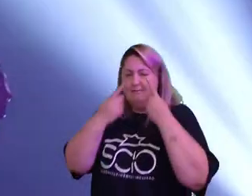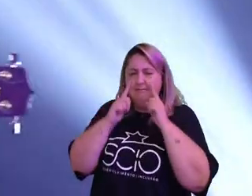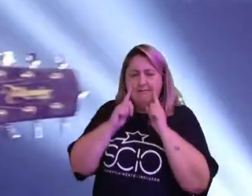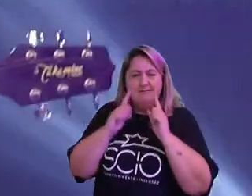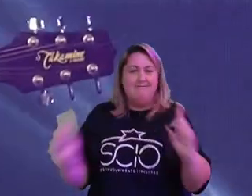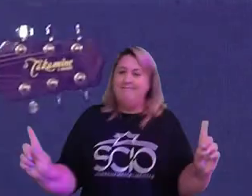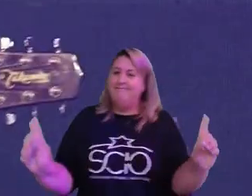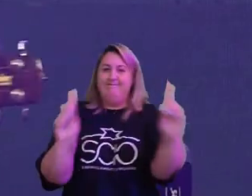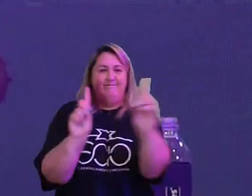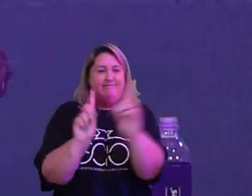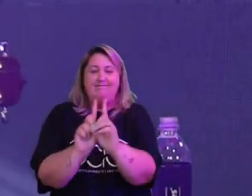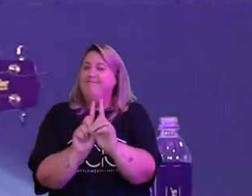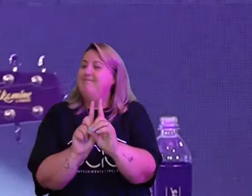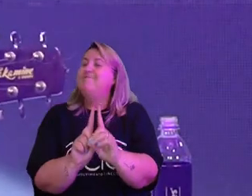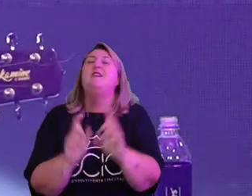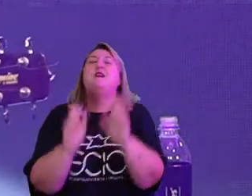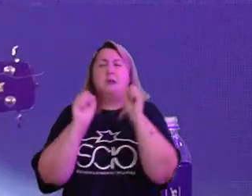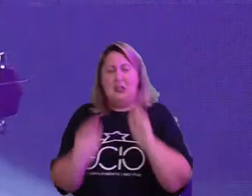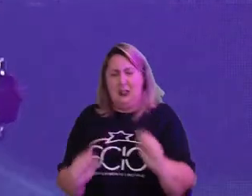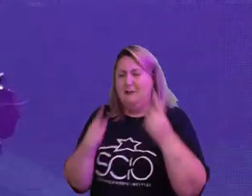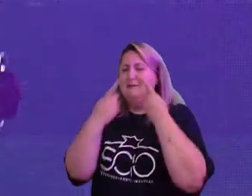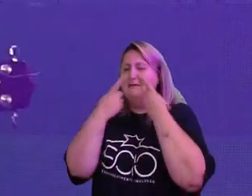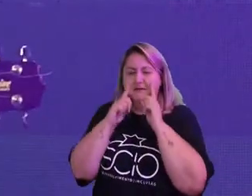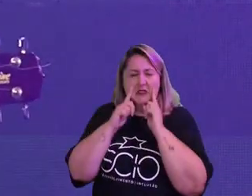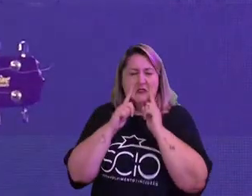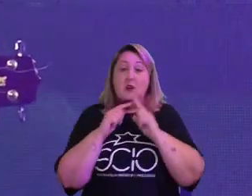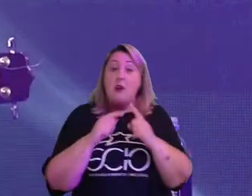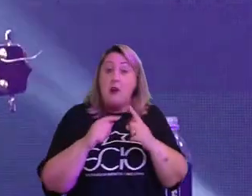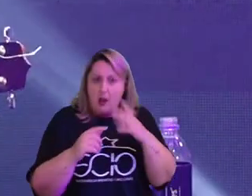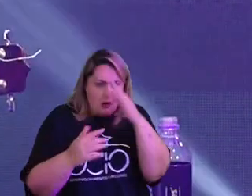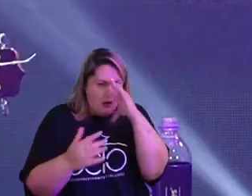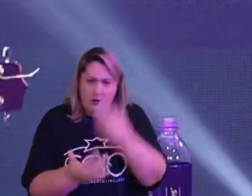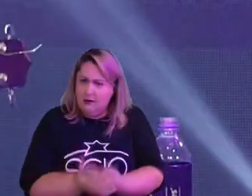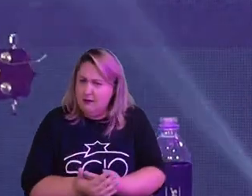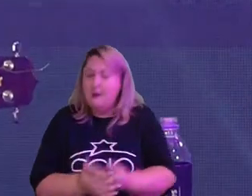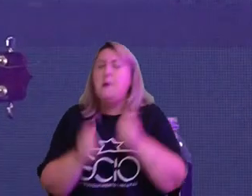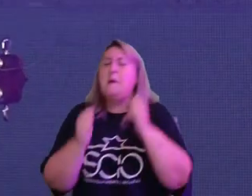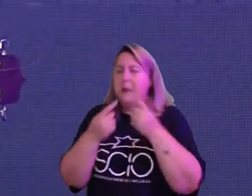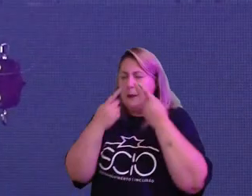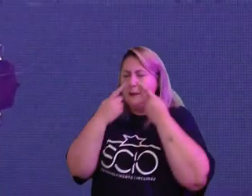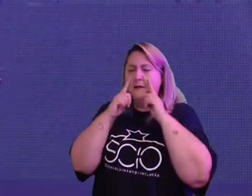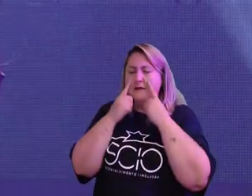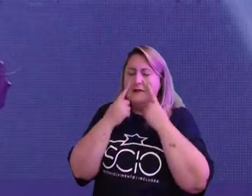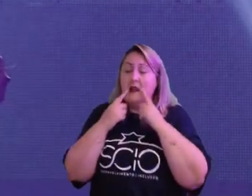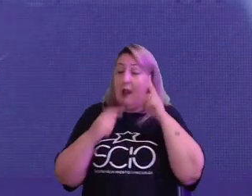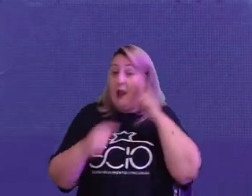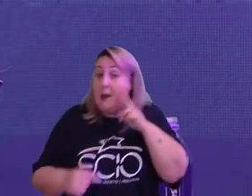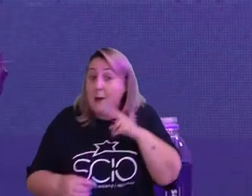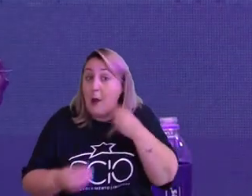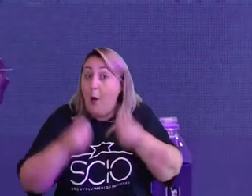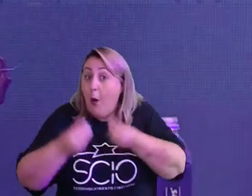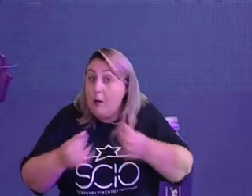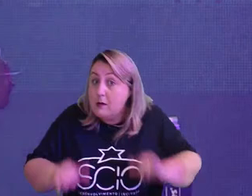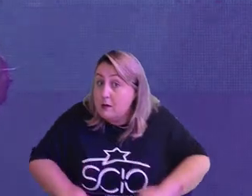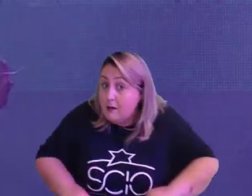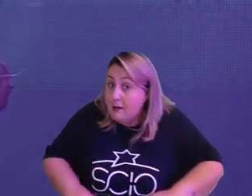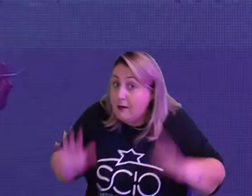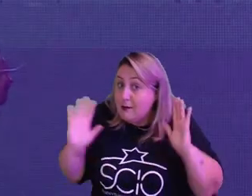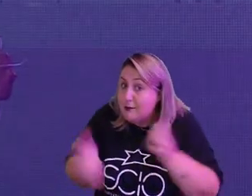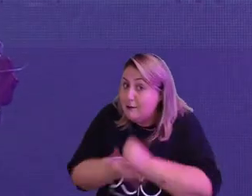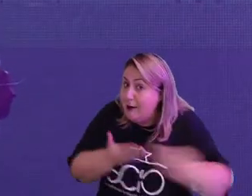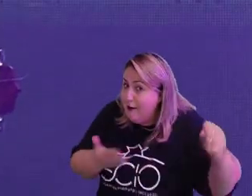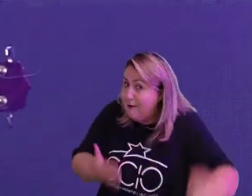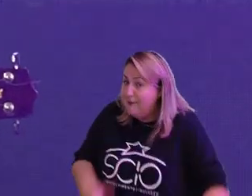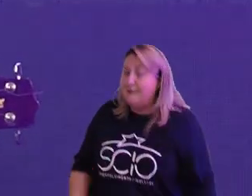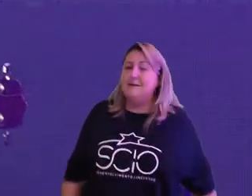Pode chorar, mas eu não volto pra você. Pode chorar, você não vai me convencer. Pode chorar, você se lembra o quanto eu chorei por